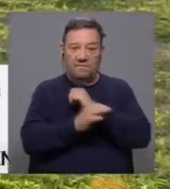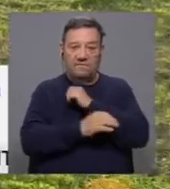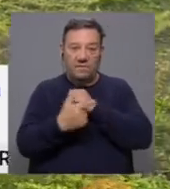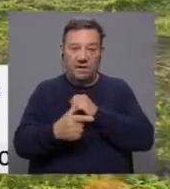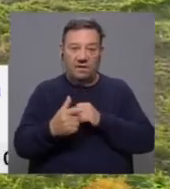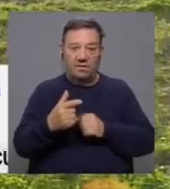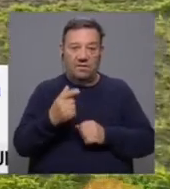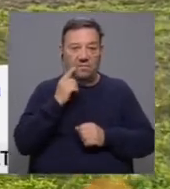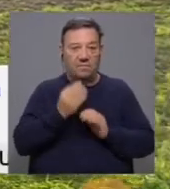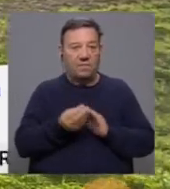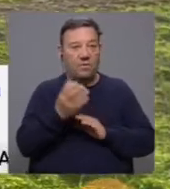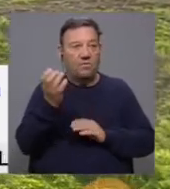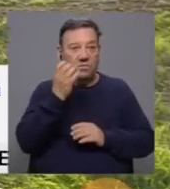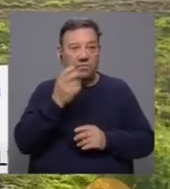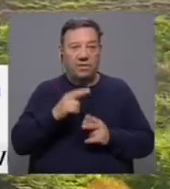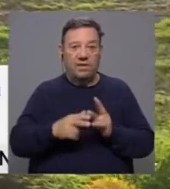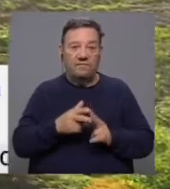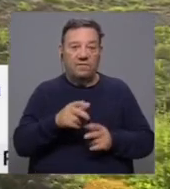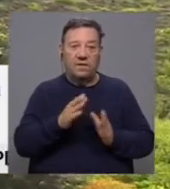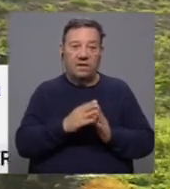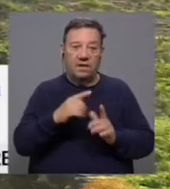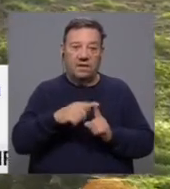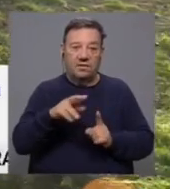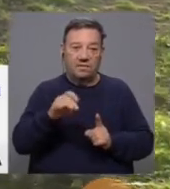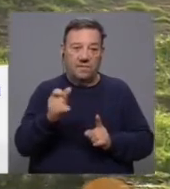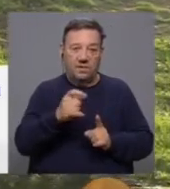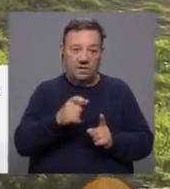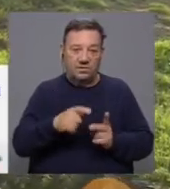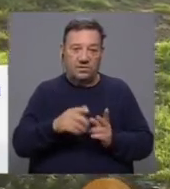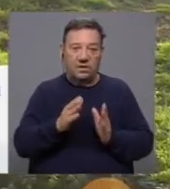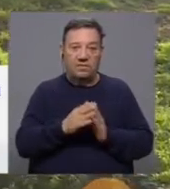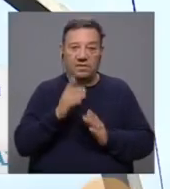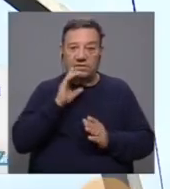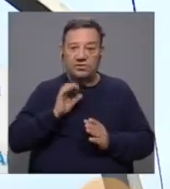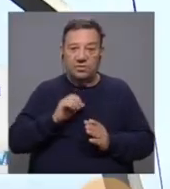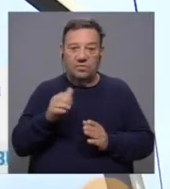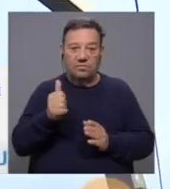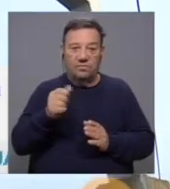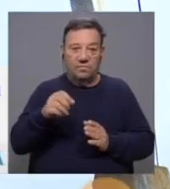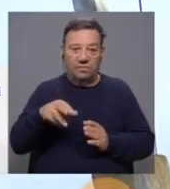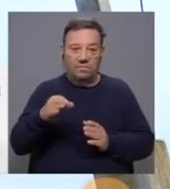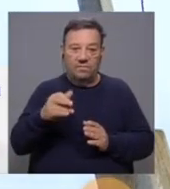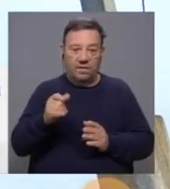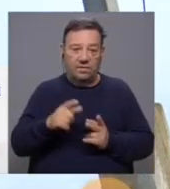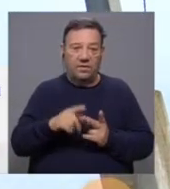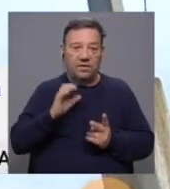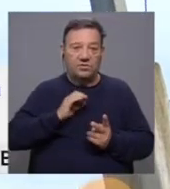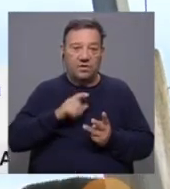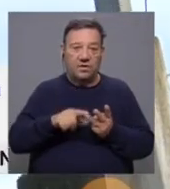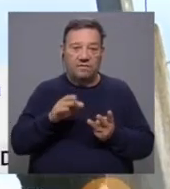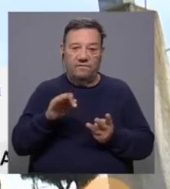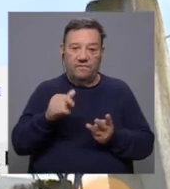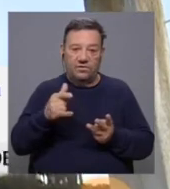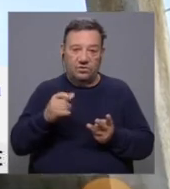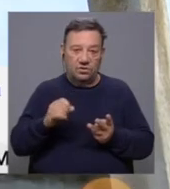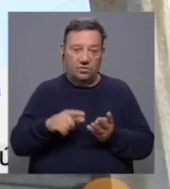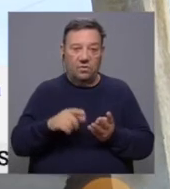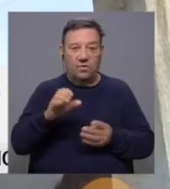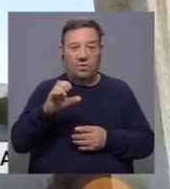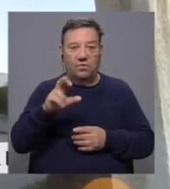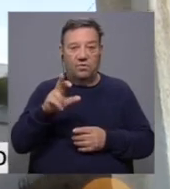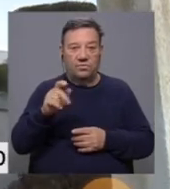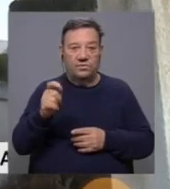como património cultural e edificado a Igreja Matriz, as capelas da Senhora do Bom Parto e de Nossa Senhora do Fastio e o Cruzeiro.